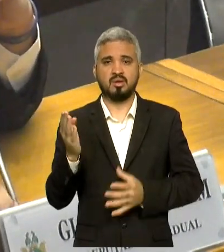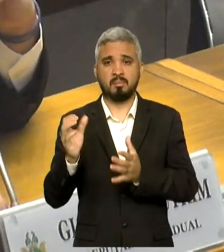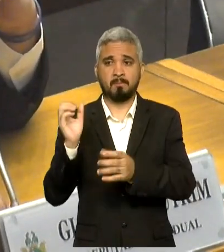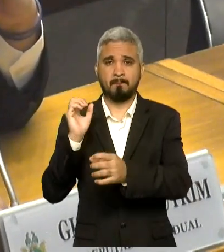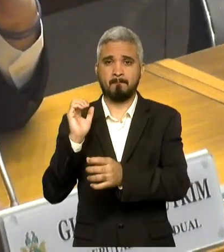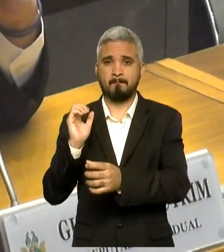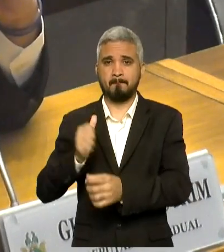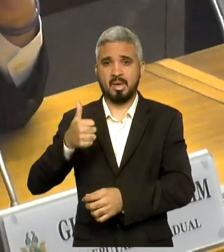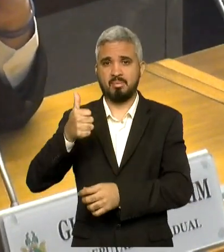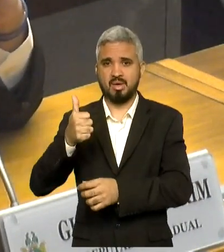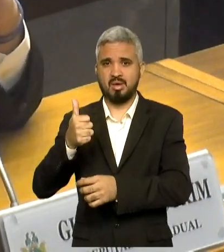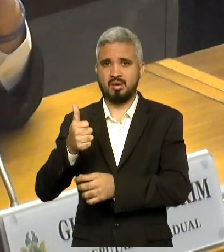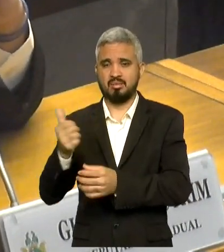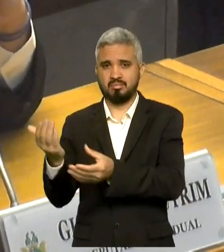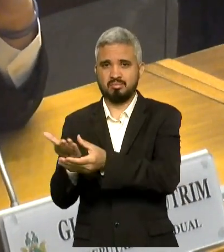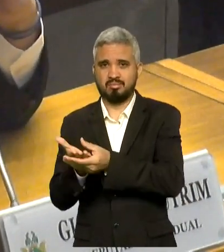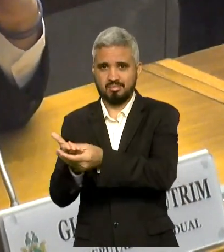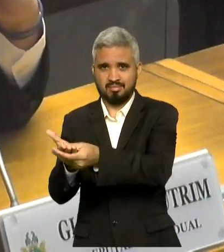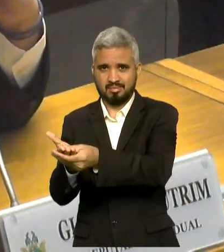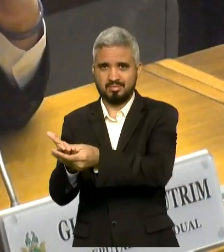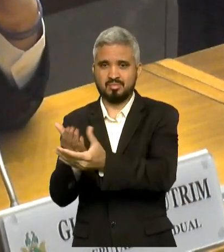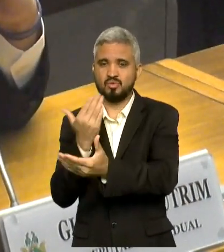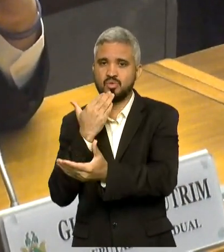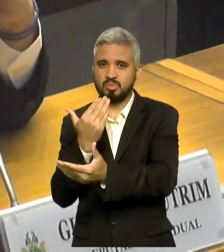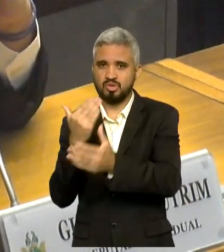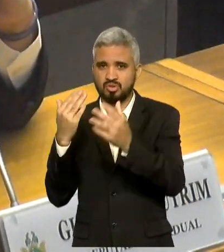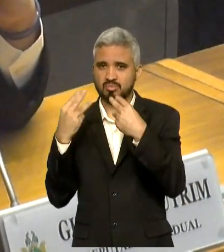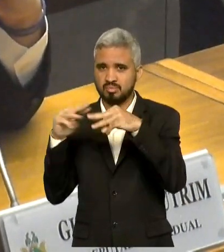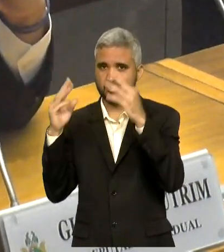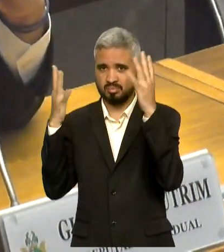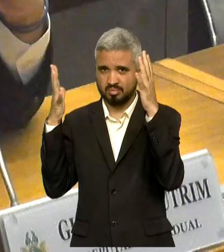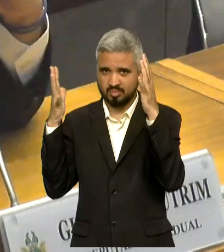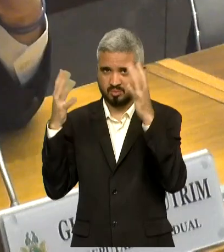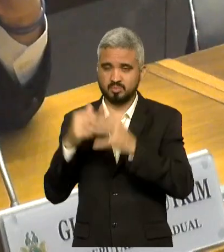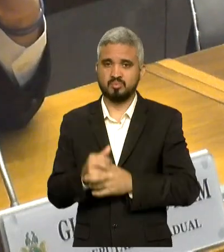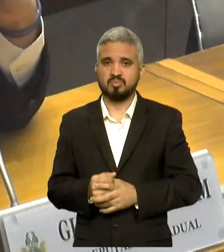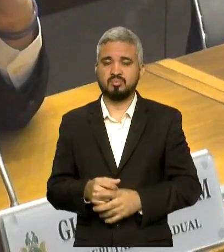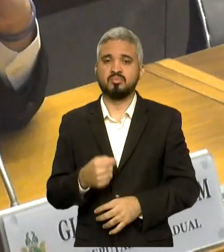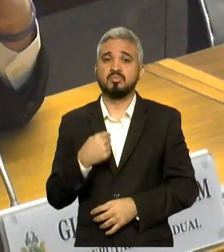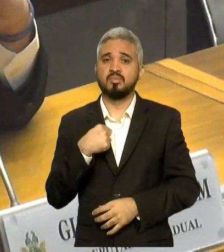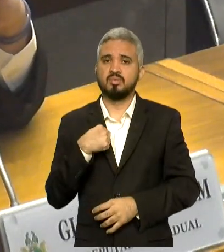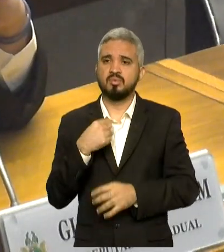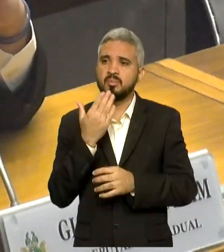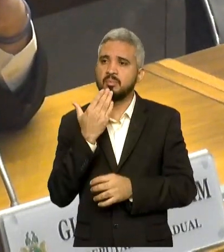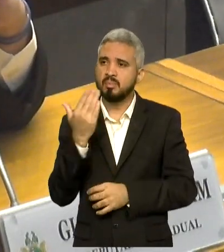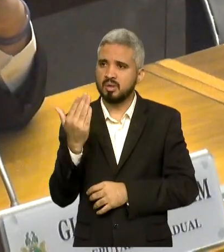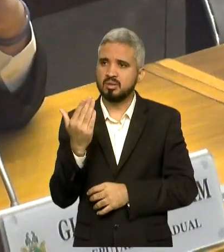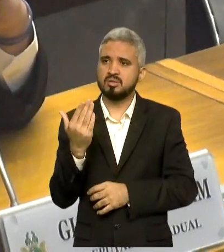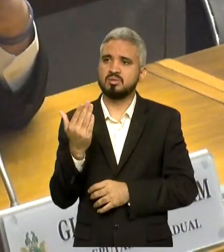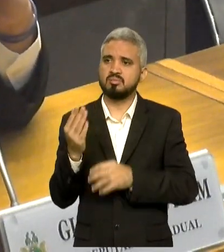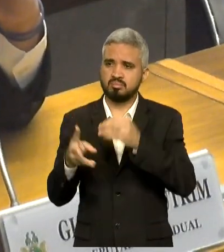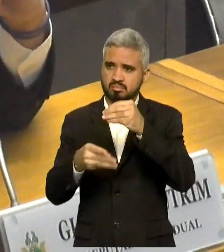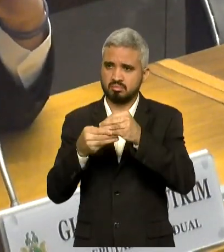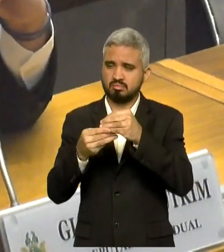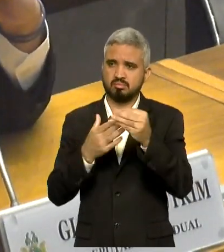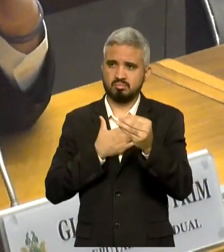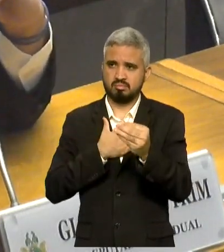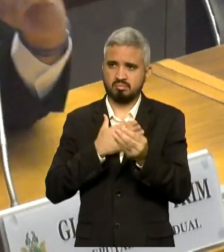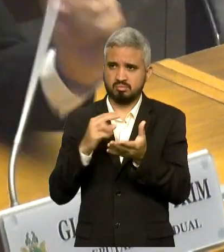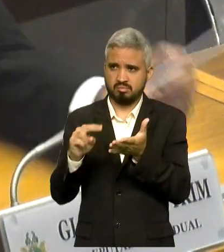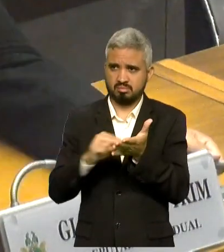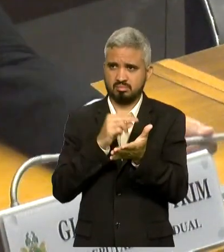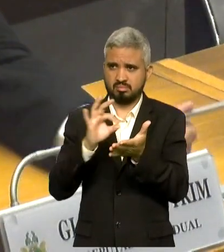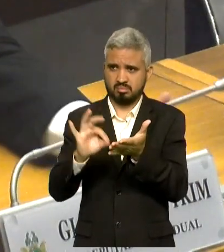logo o pedido de congratulação, e eu peço aqui gentilmente que o deputado Najib possa me conceder a